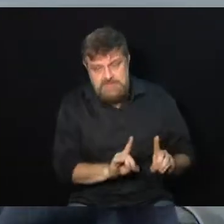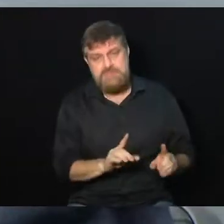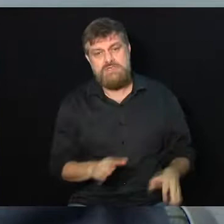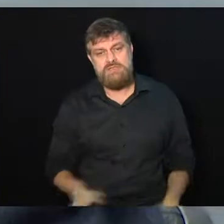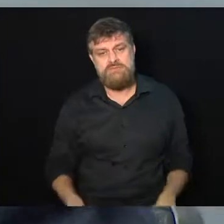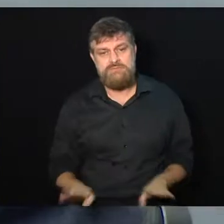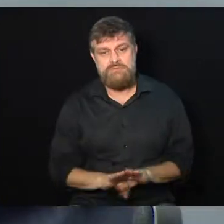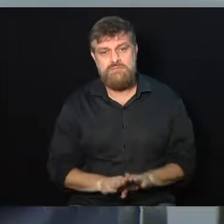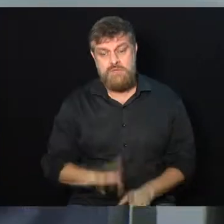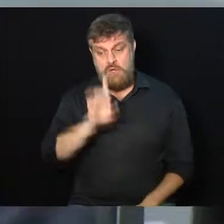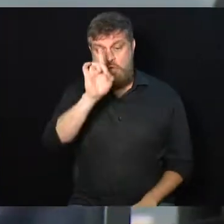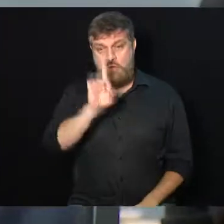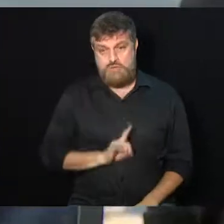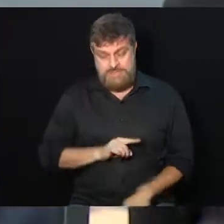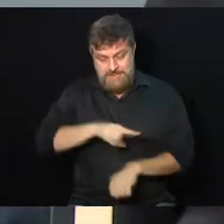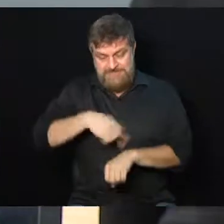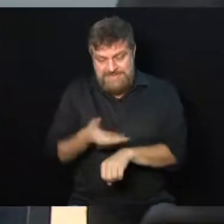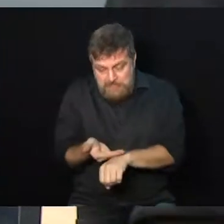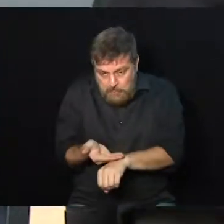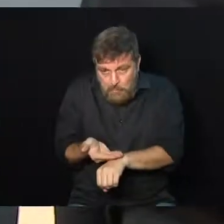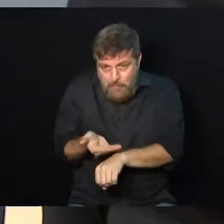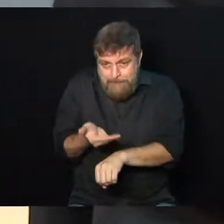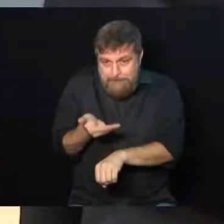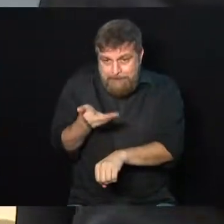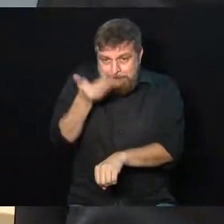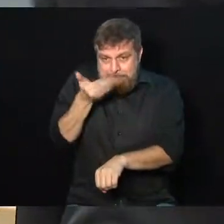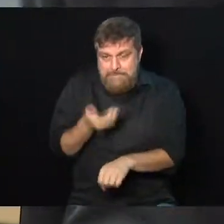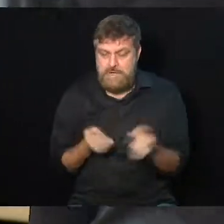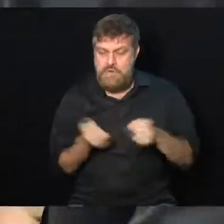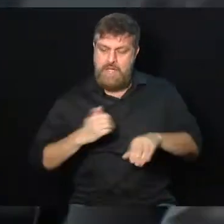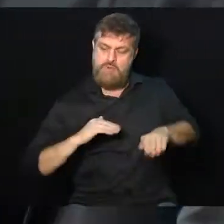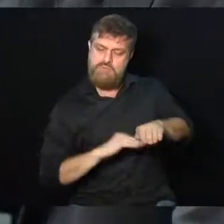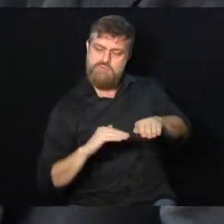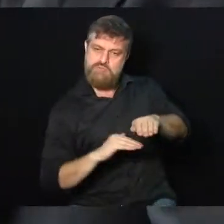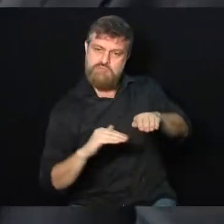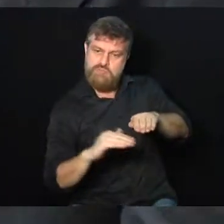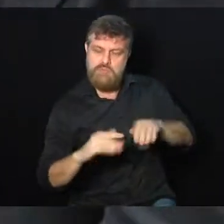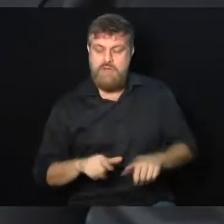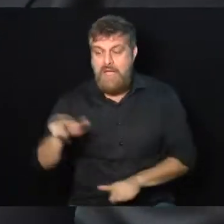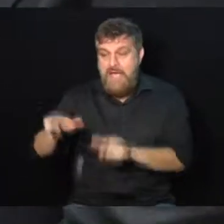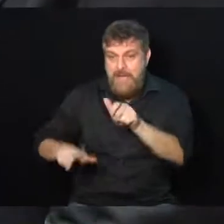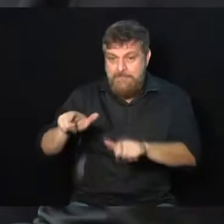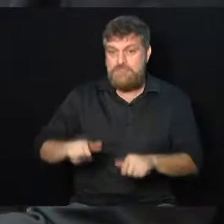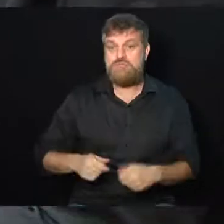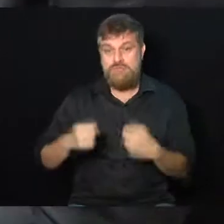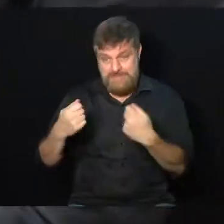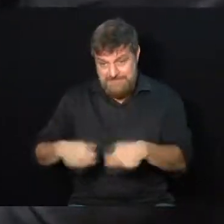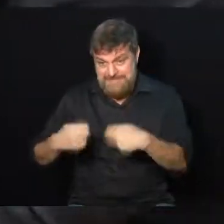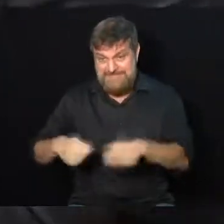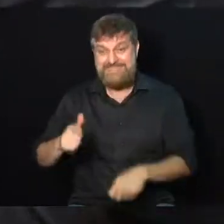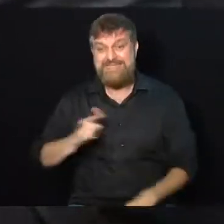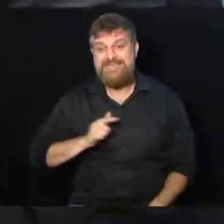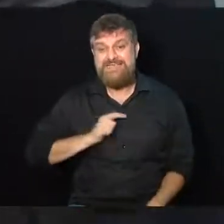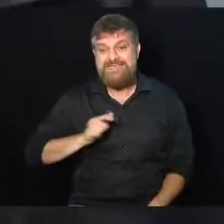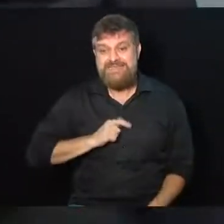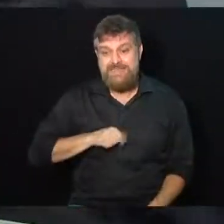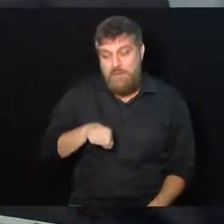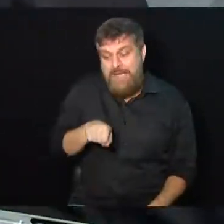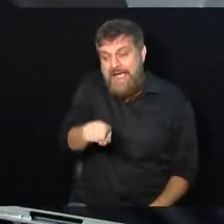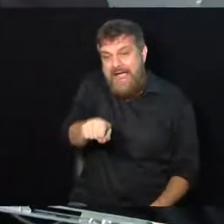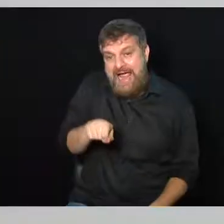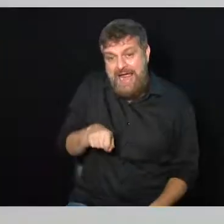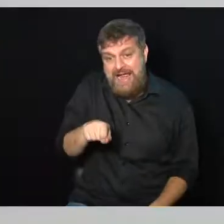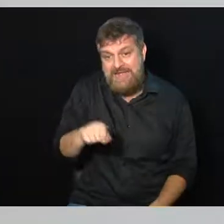o direito à ampliação do tempo de permanência no estacionamento, o beneficiado pelo projeto de lei deverá ter uma